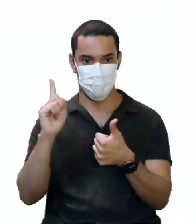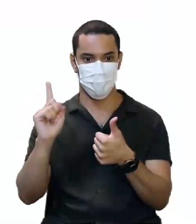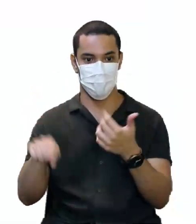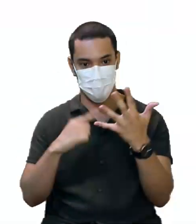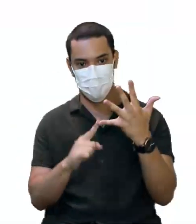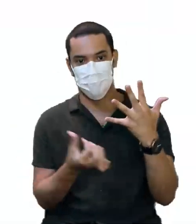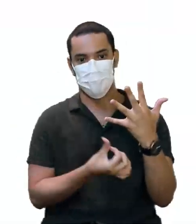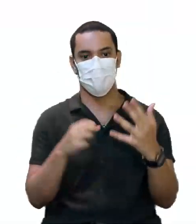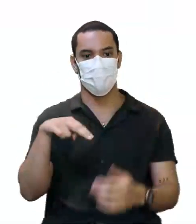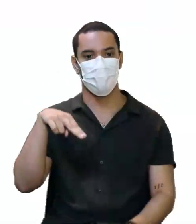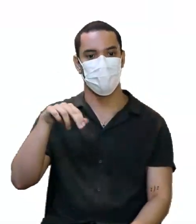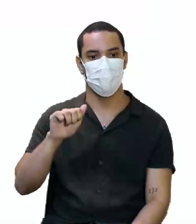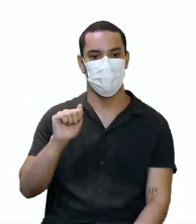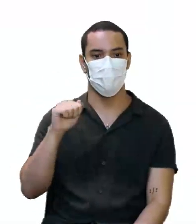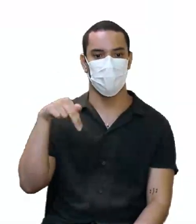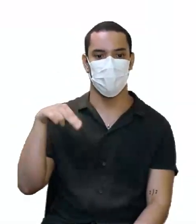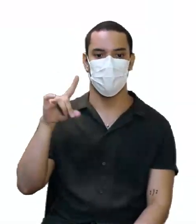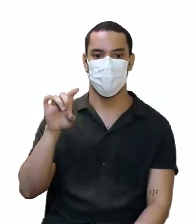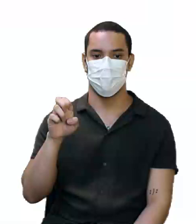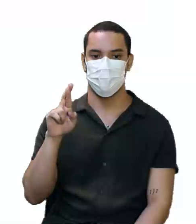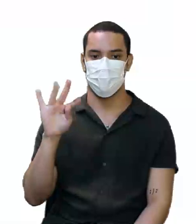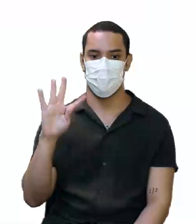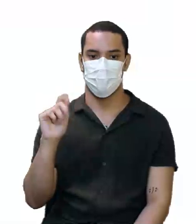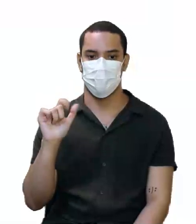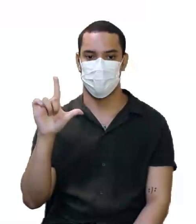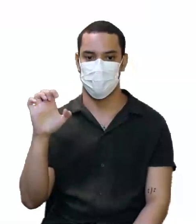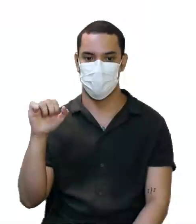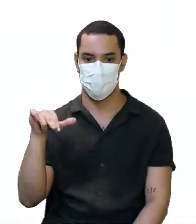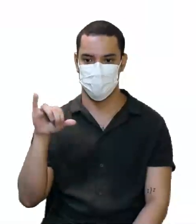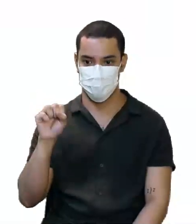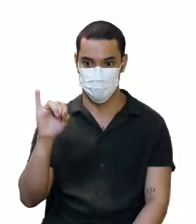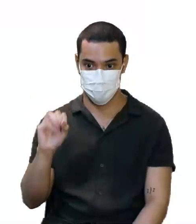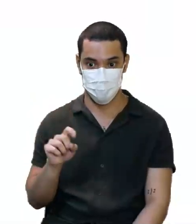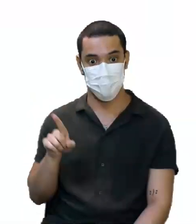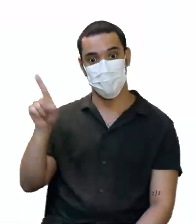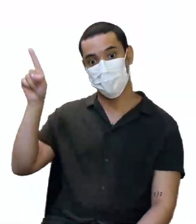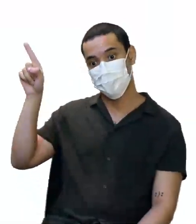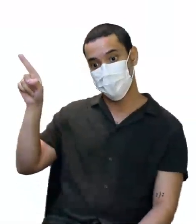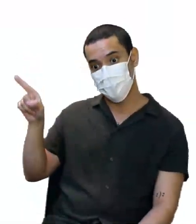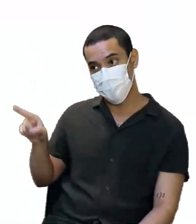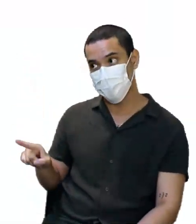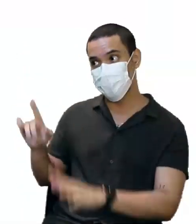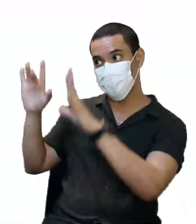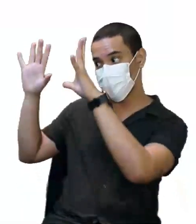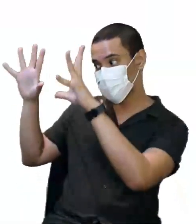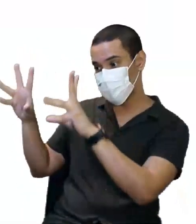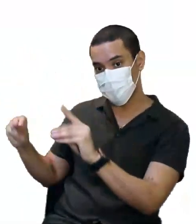Homo neanderthalensis. Então aqui, presta atenção que a gente está falando do gênero